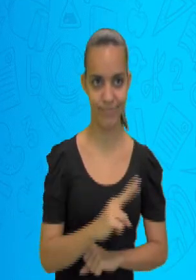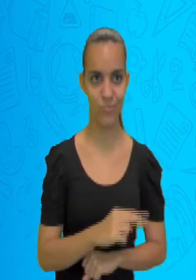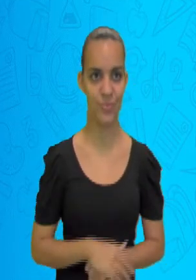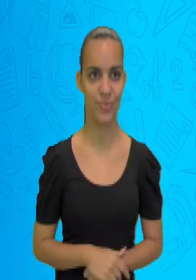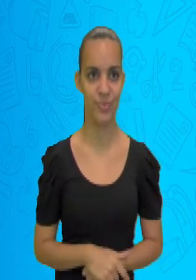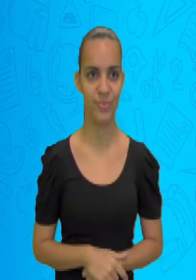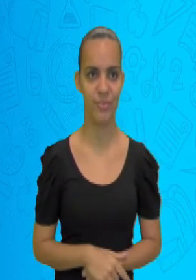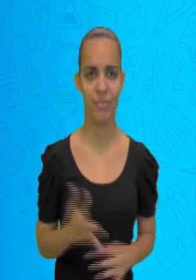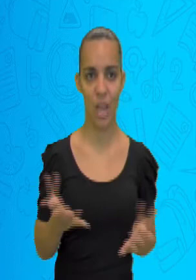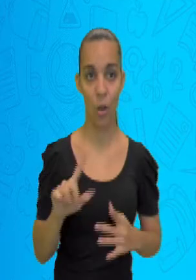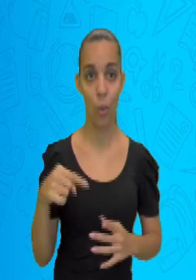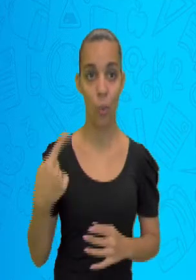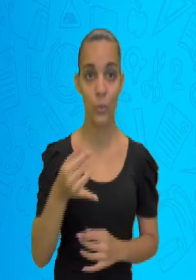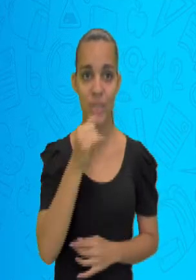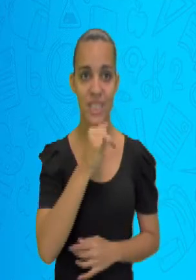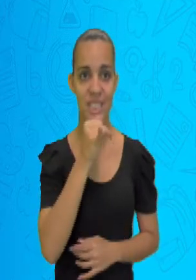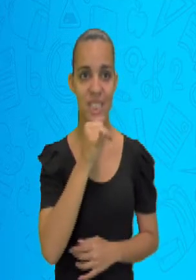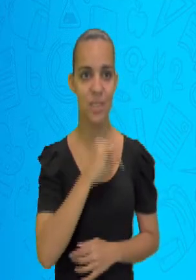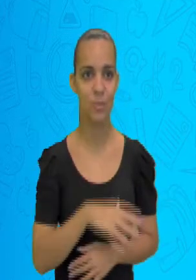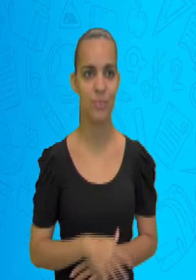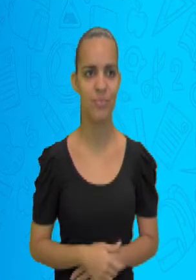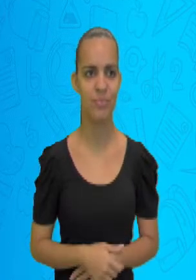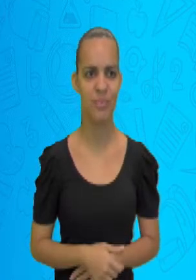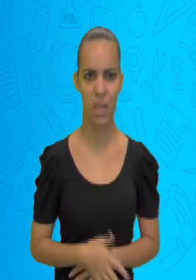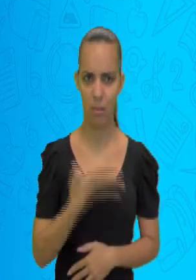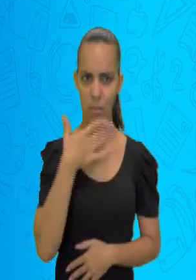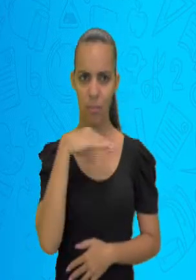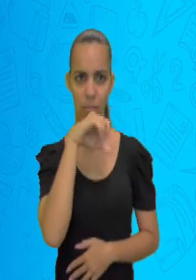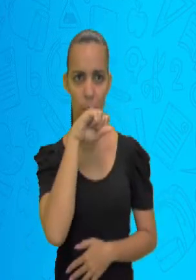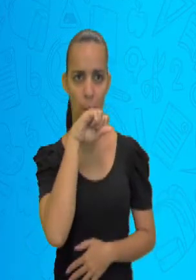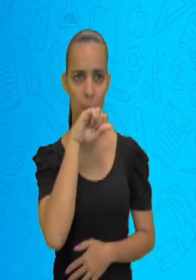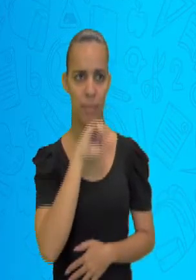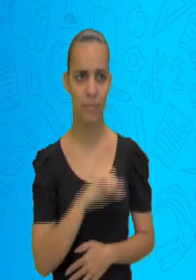Outros exemplos. Ô pai,